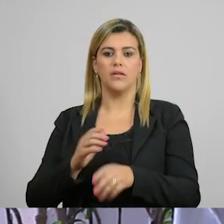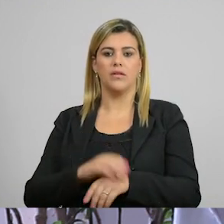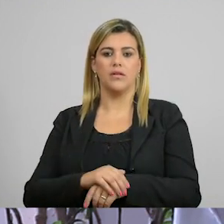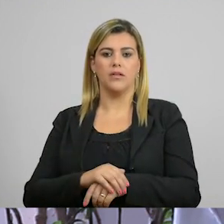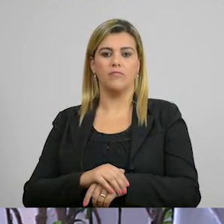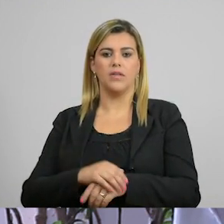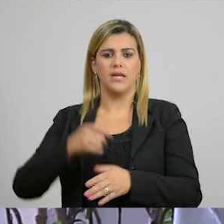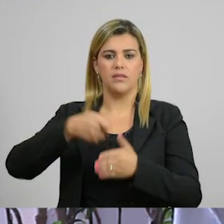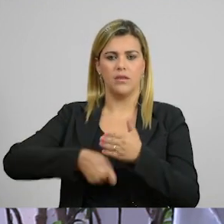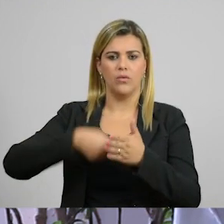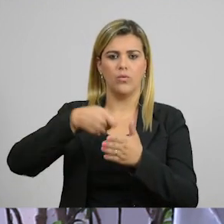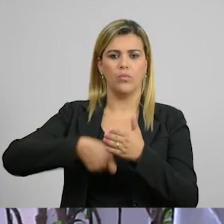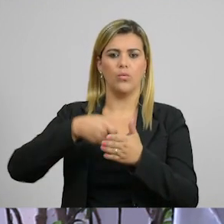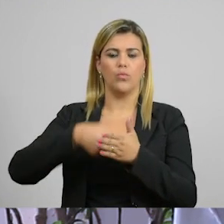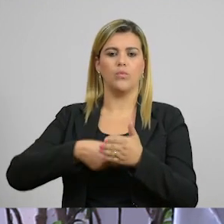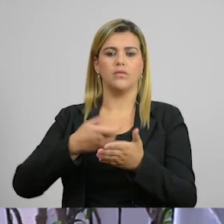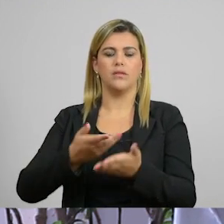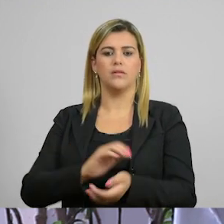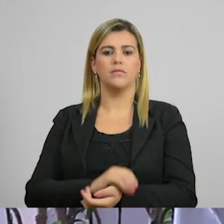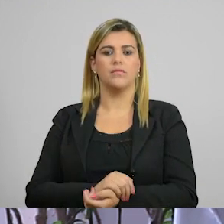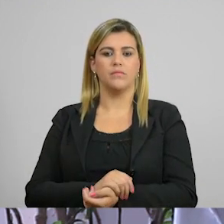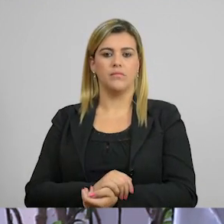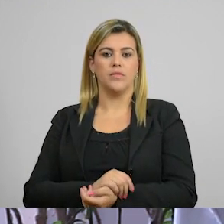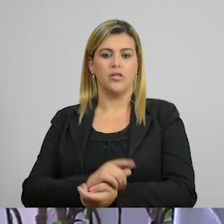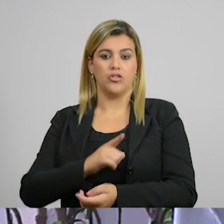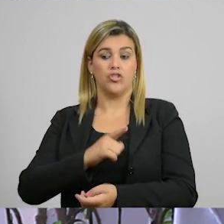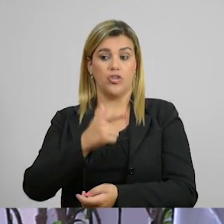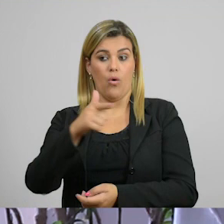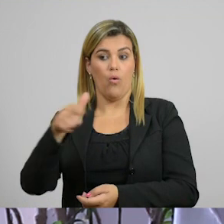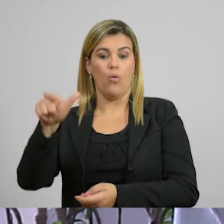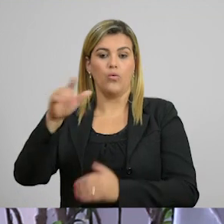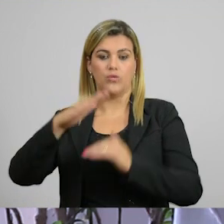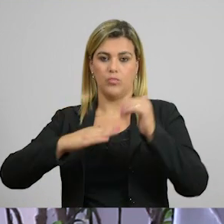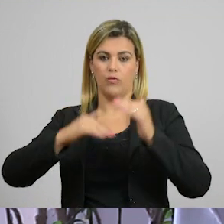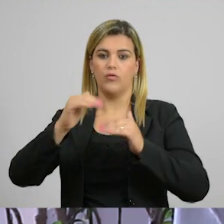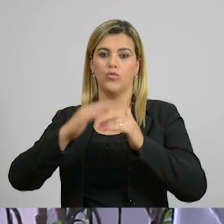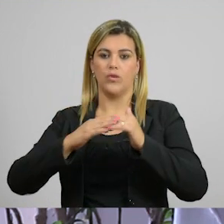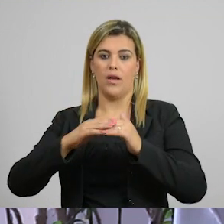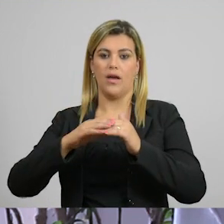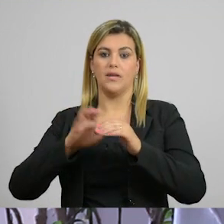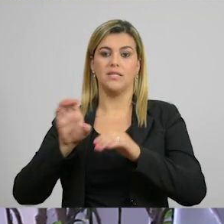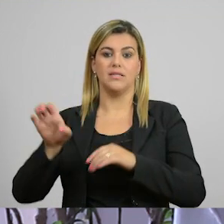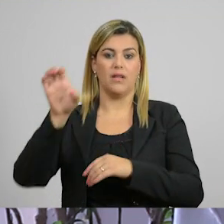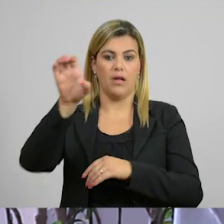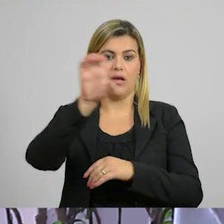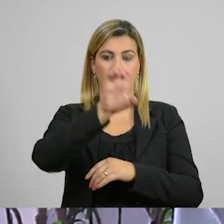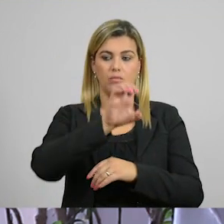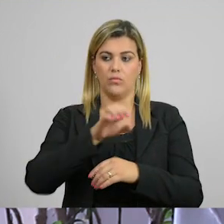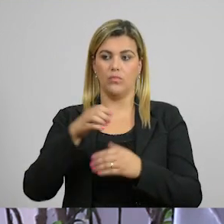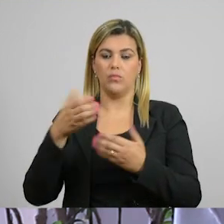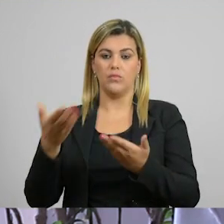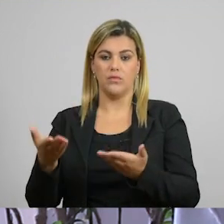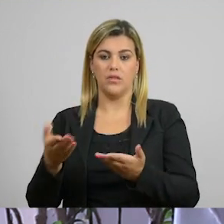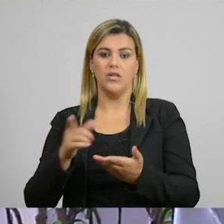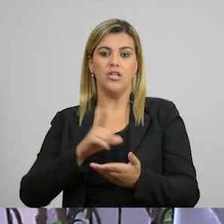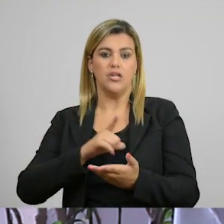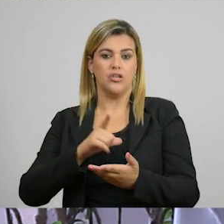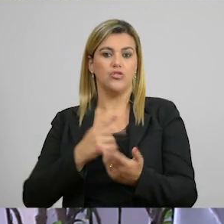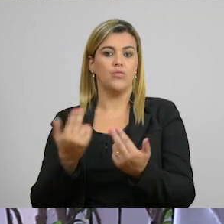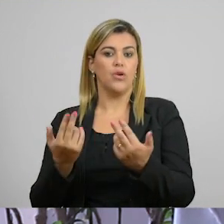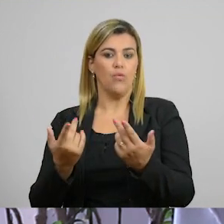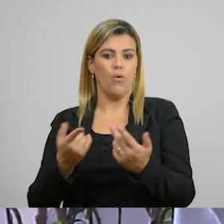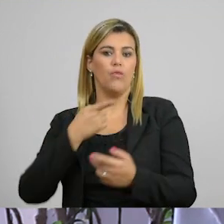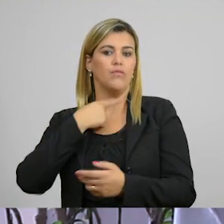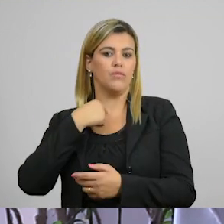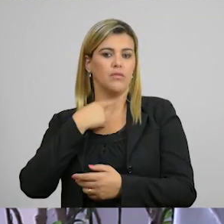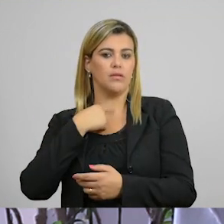para essa batalha. Nós tínhamos outros colegas em outros estados que tinham os